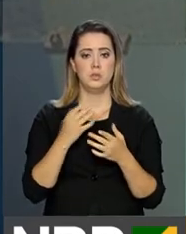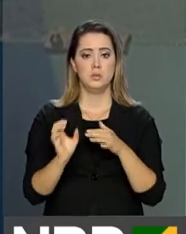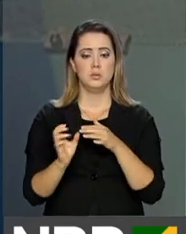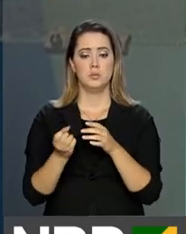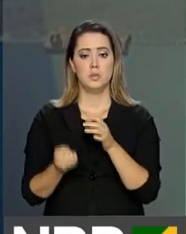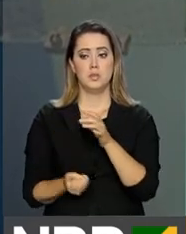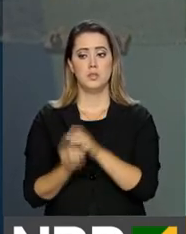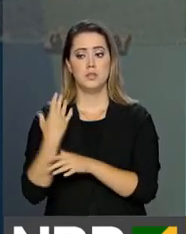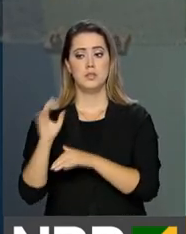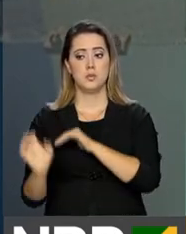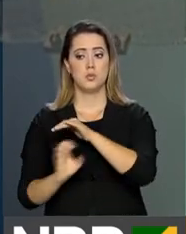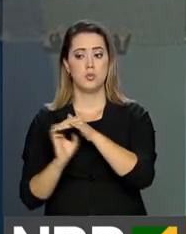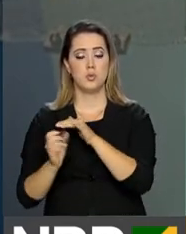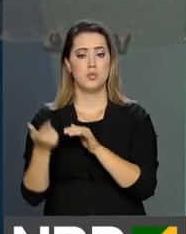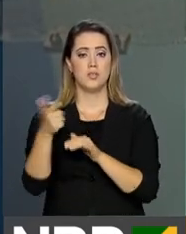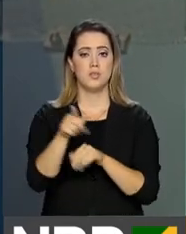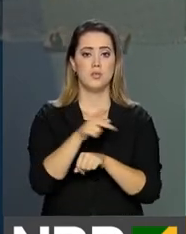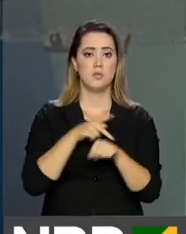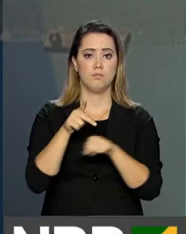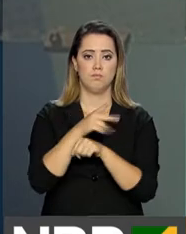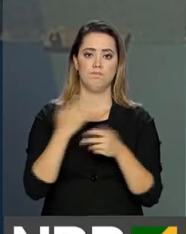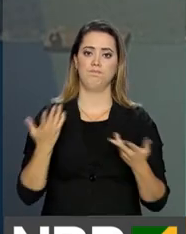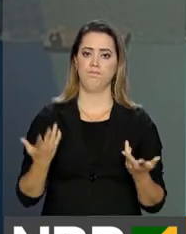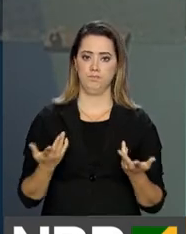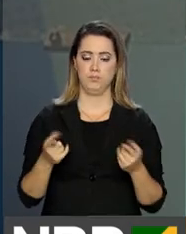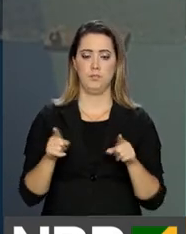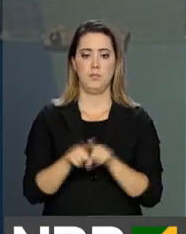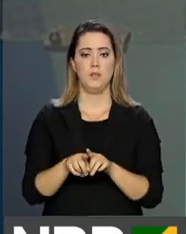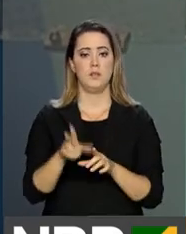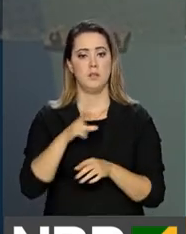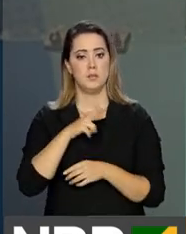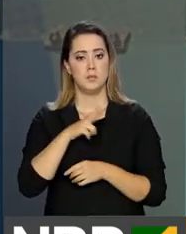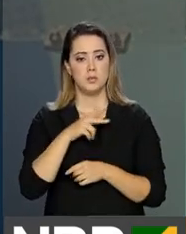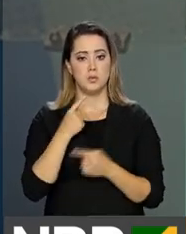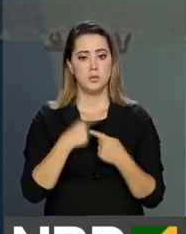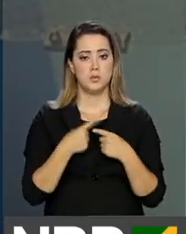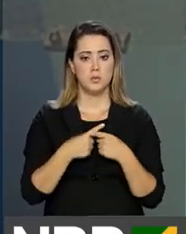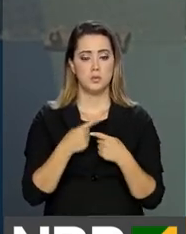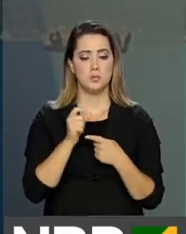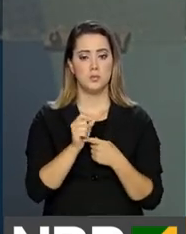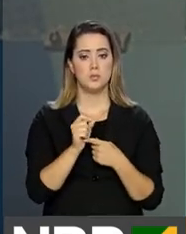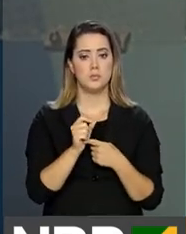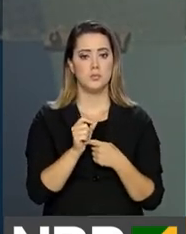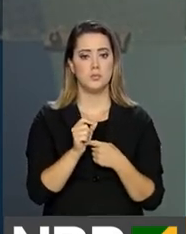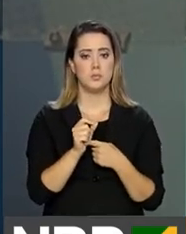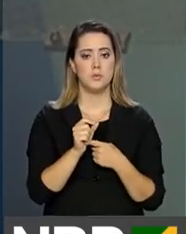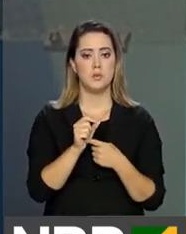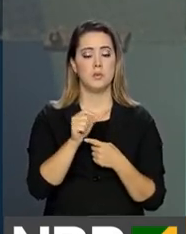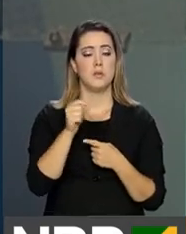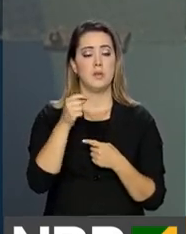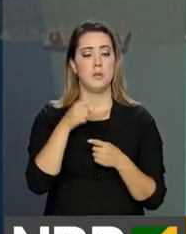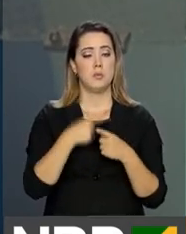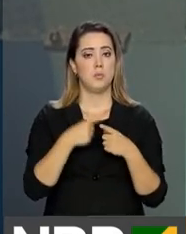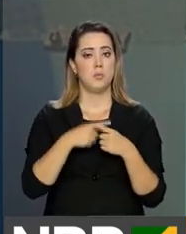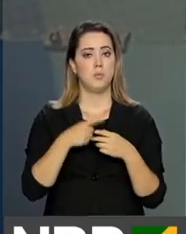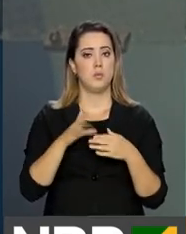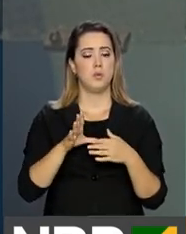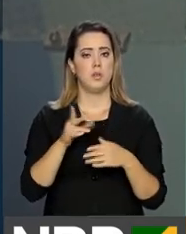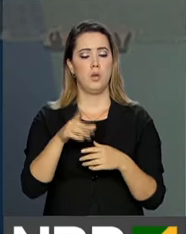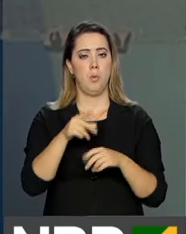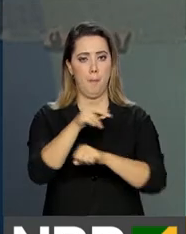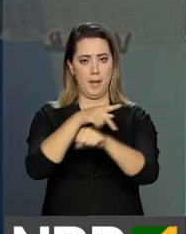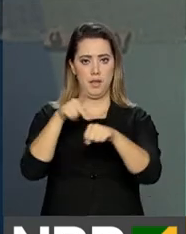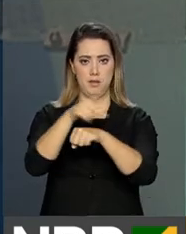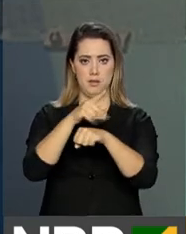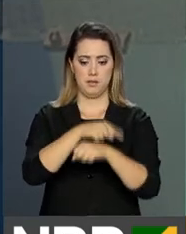concorrência internacional, no particular, a concorrência ditada pela China. Nós já